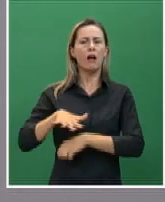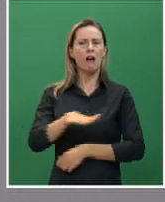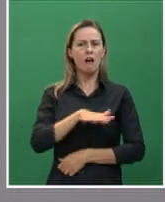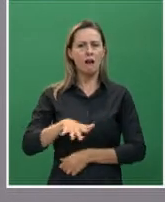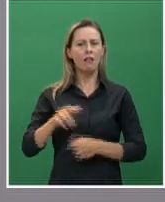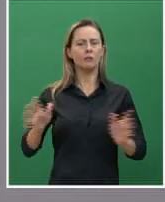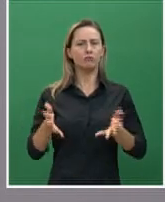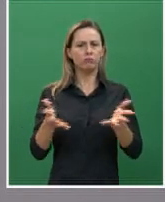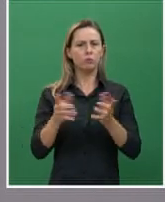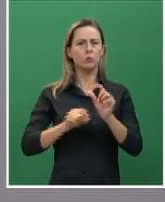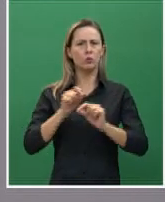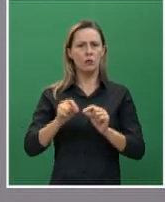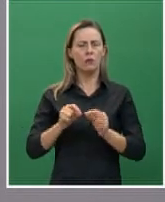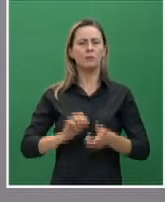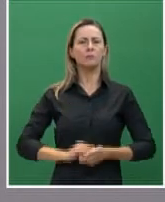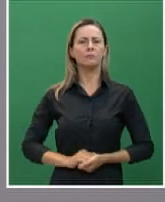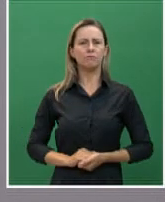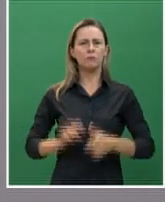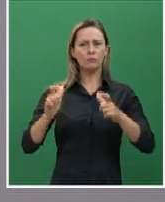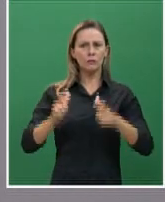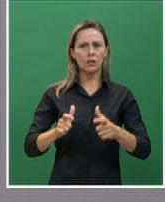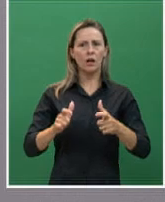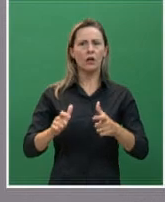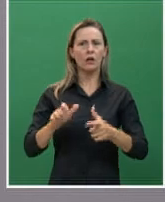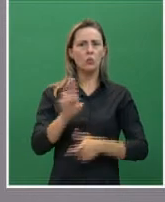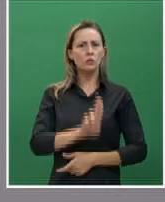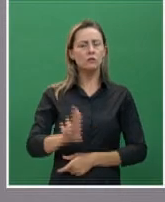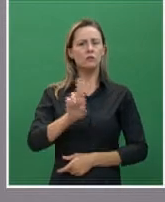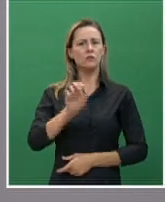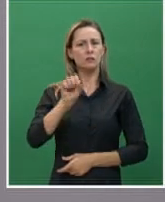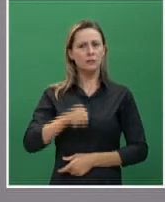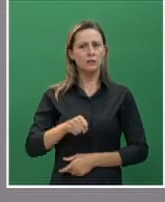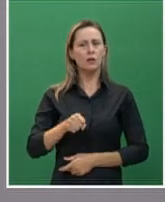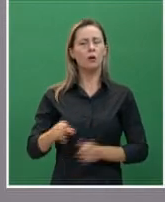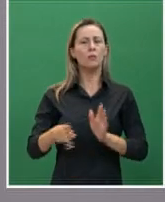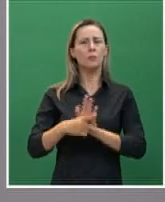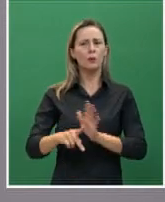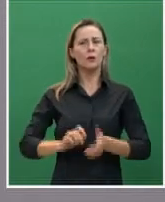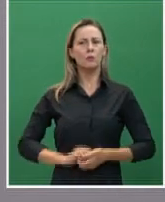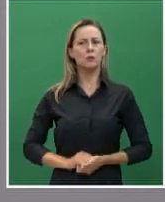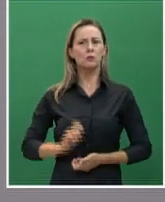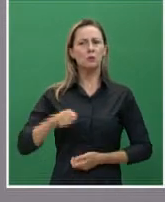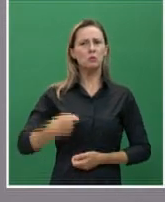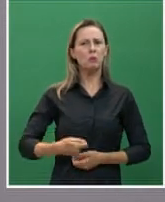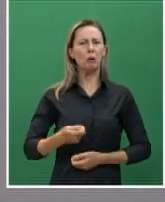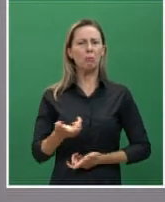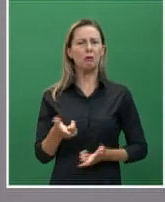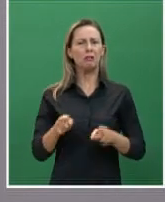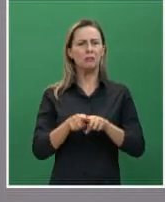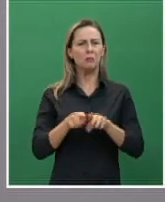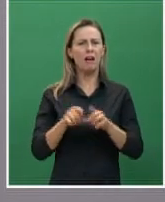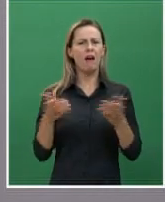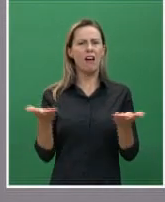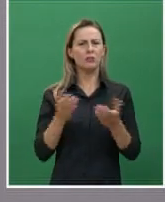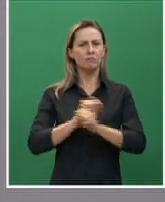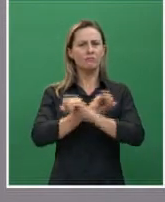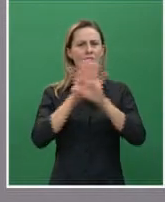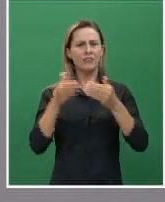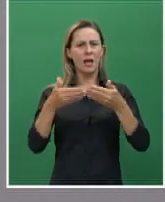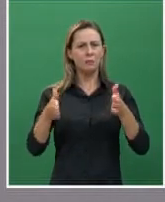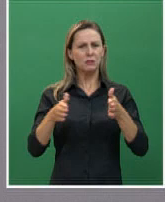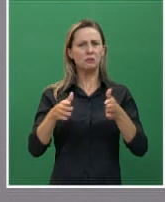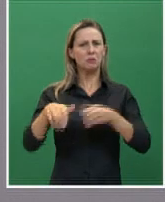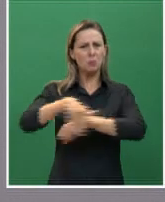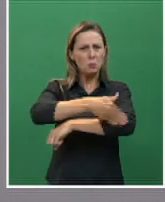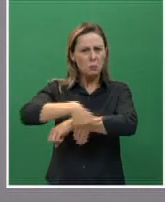incentivando a ocupação daquela área coisa assunto que o parecendo inclusive deixa com muita clareza que a própria reabertura da Via